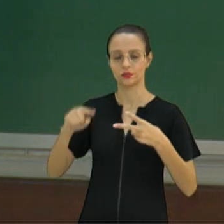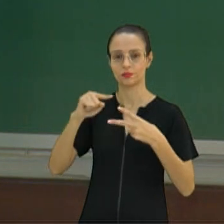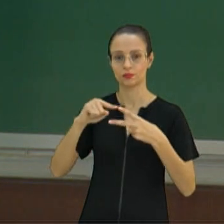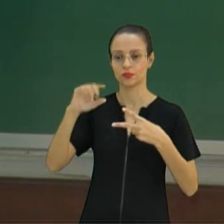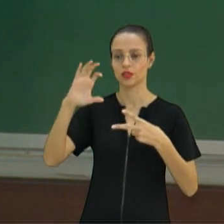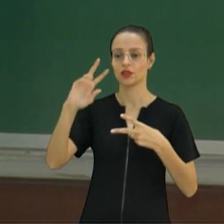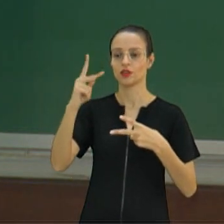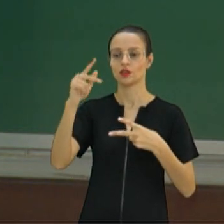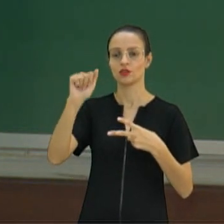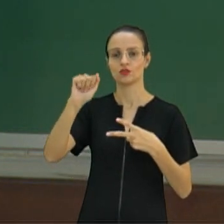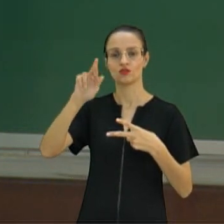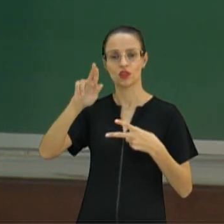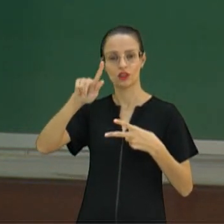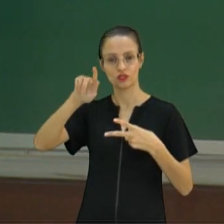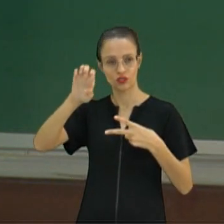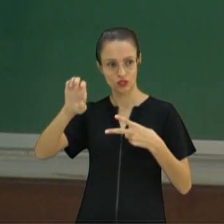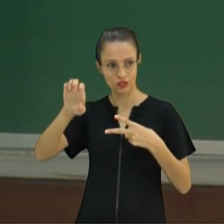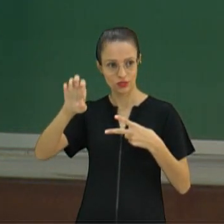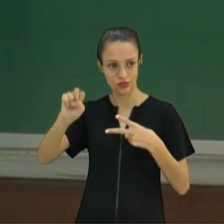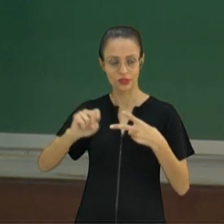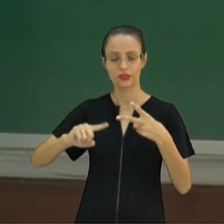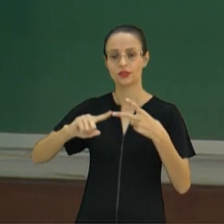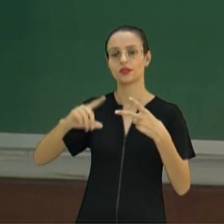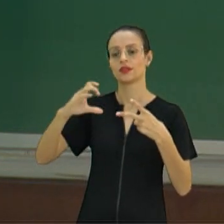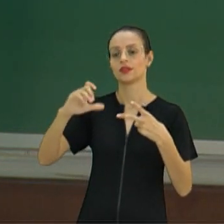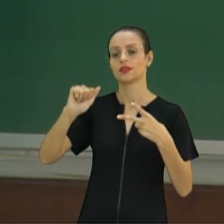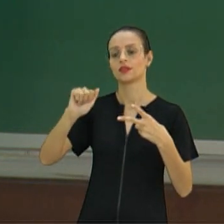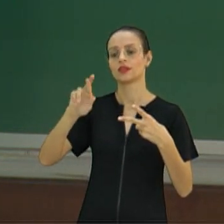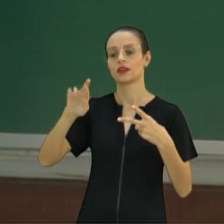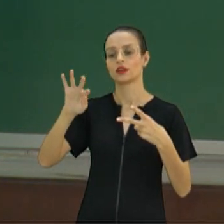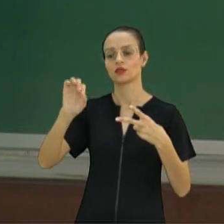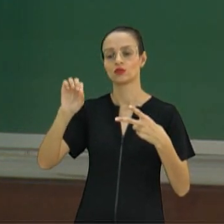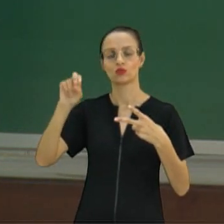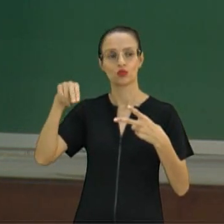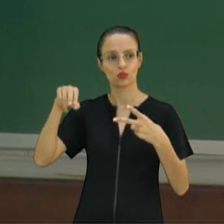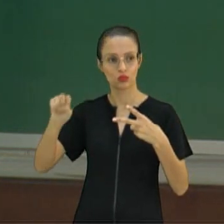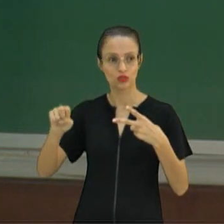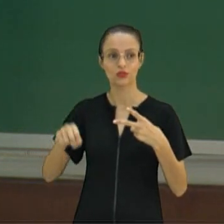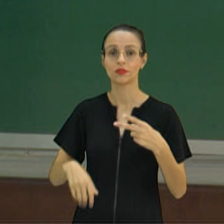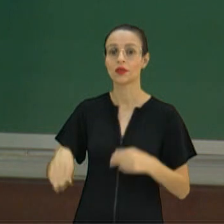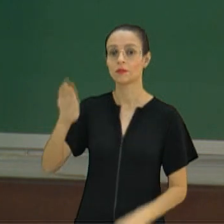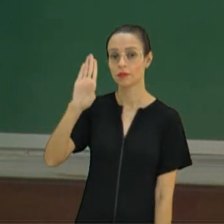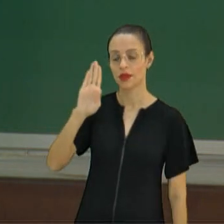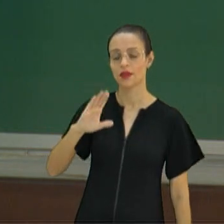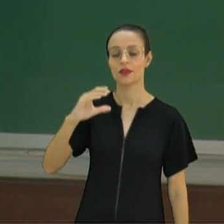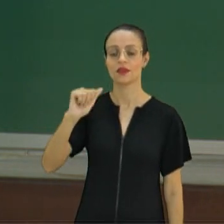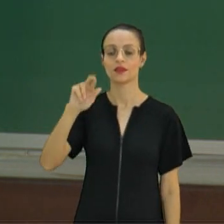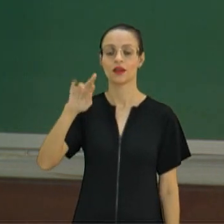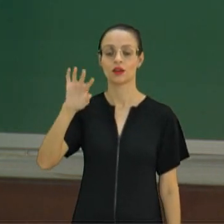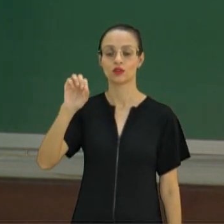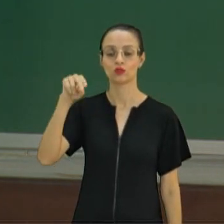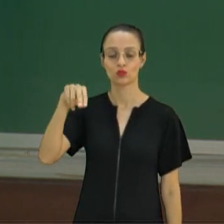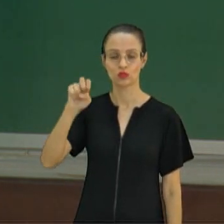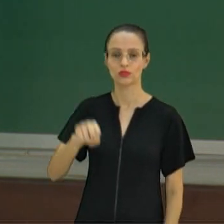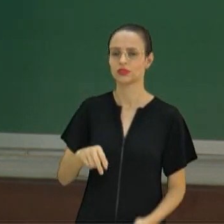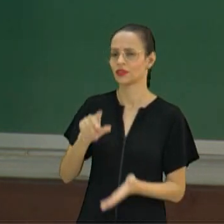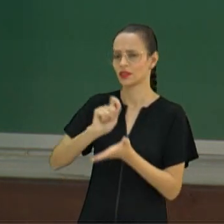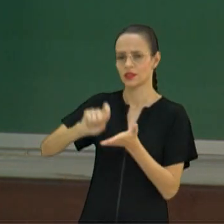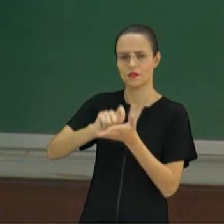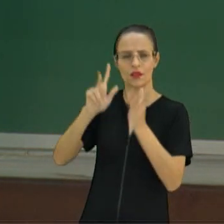A, charges e cartoons. Letra B, cartoons mantém a grafia original do inglês.